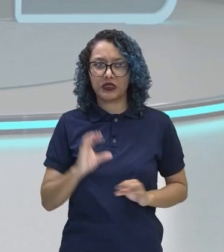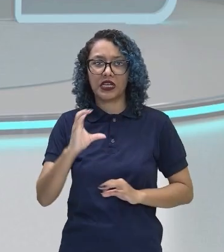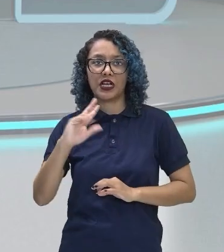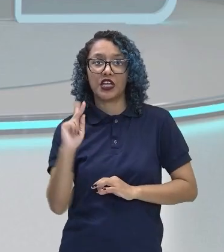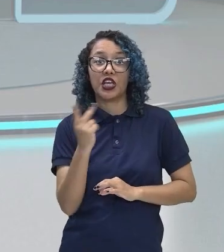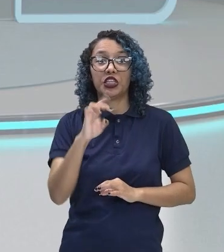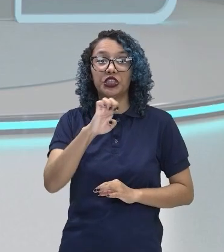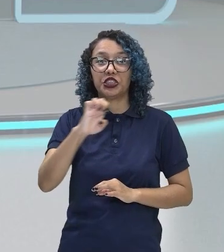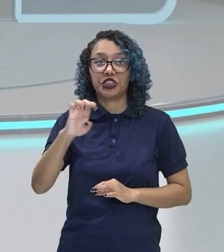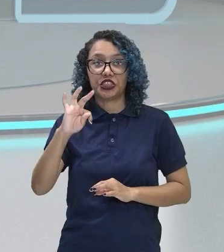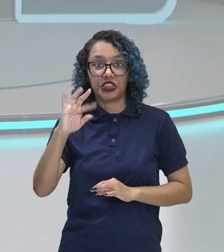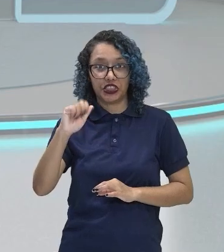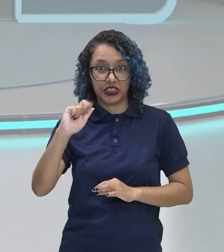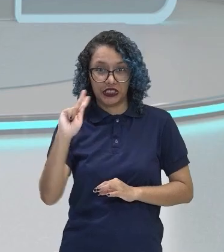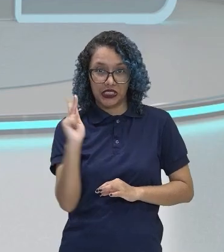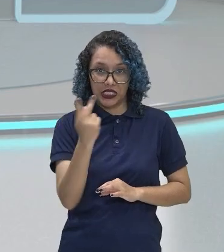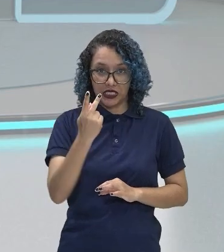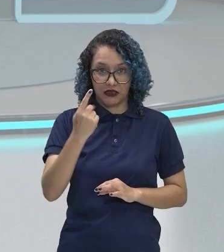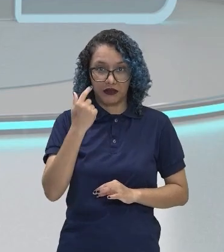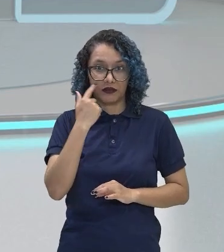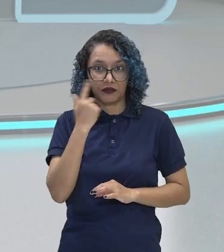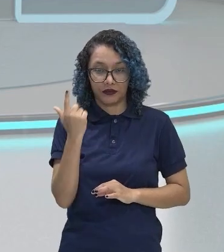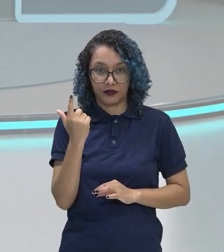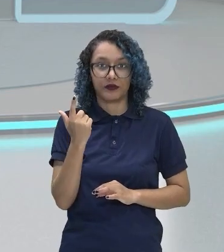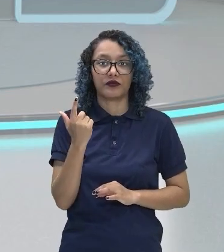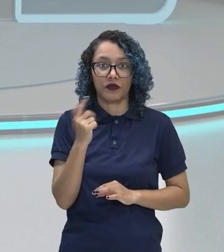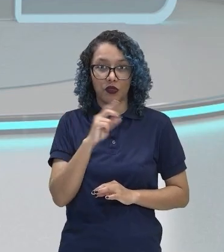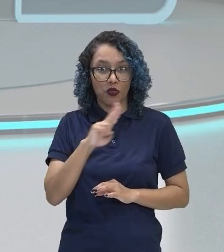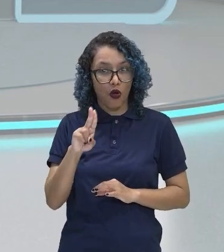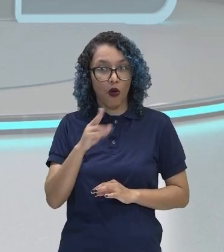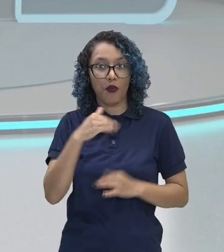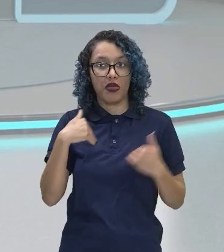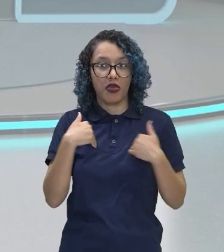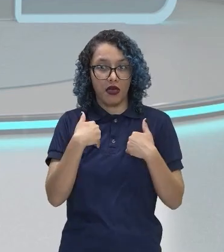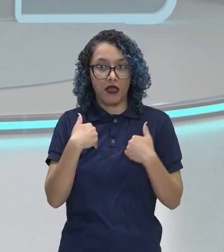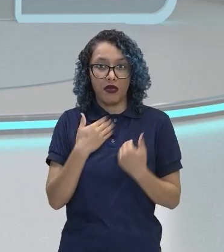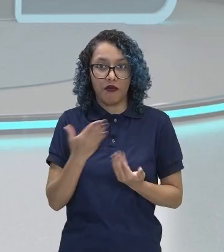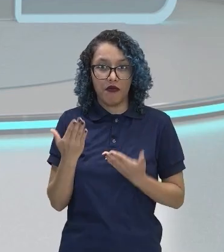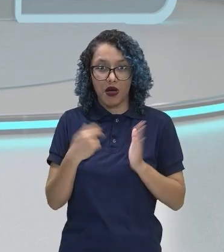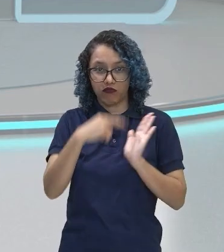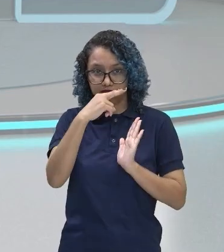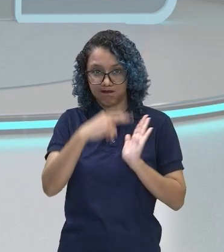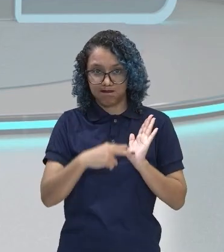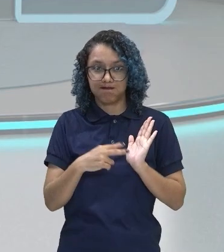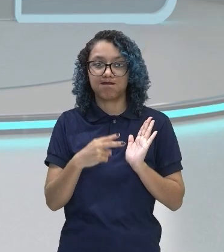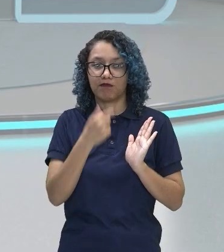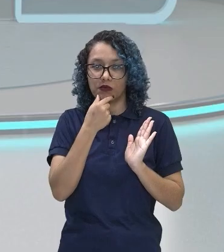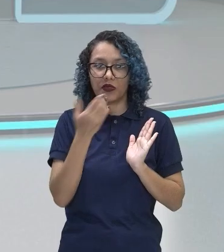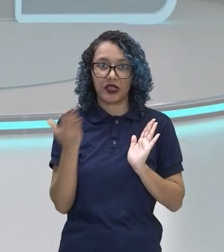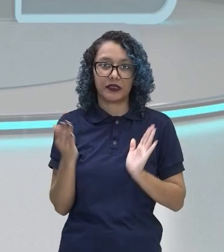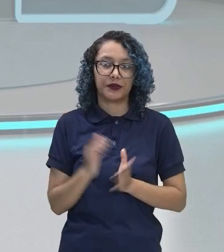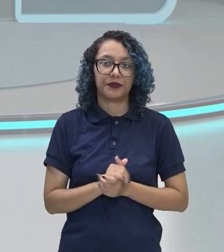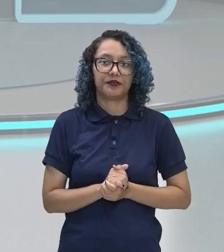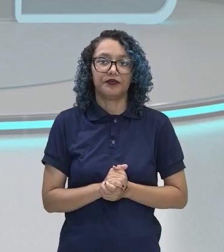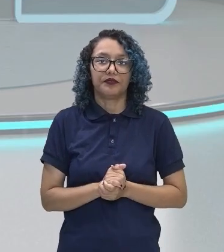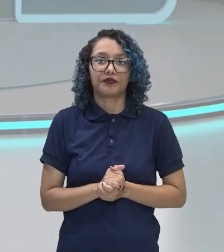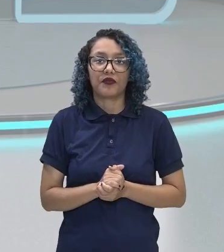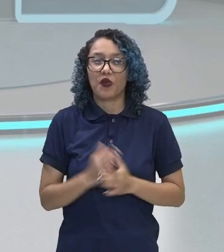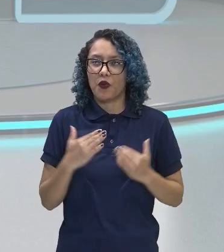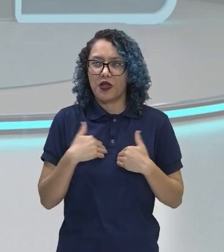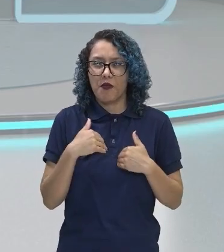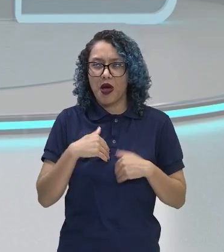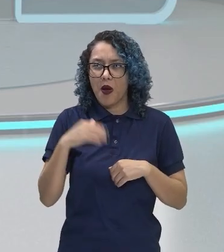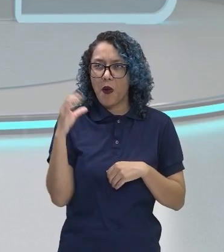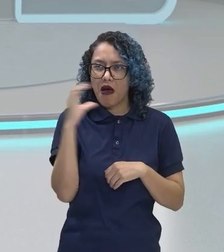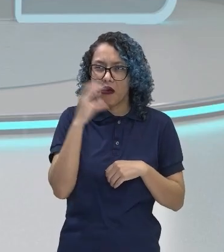animal, reaching speeds of up to 100 km per hour. Então, é o animal mais rápido,